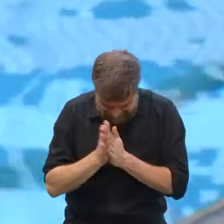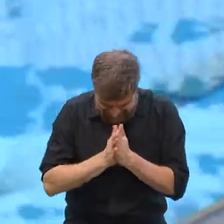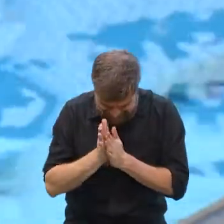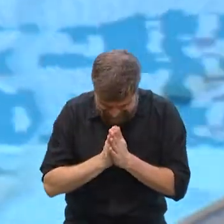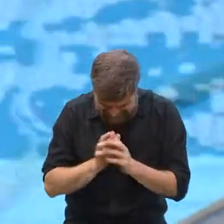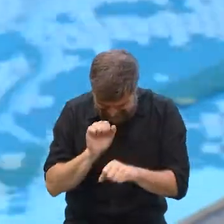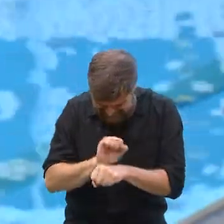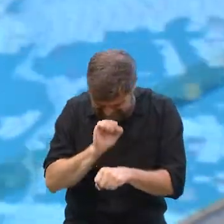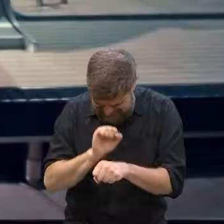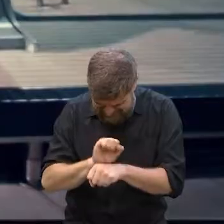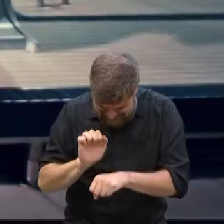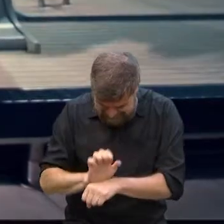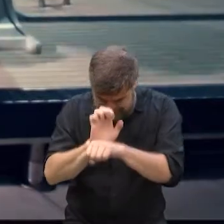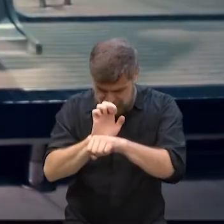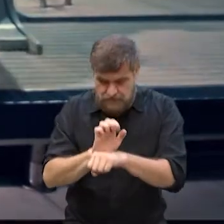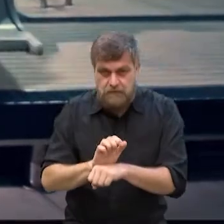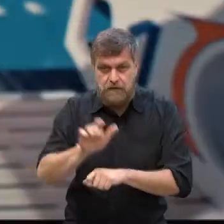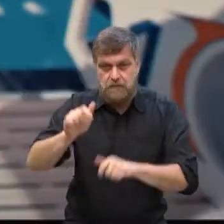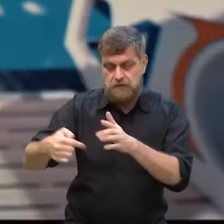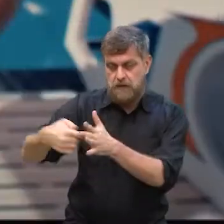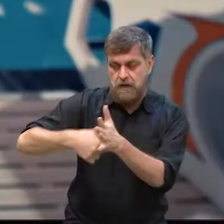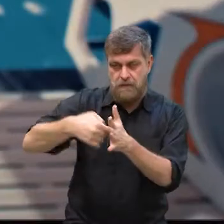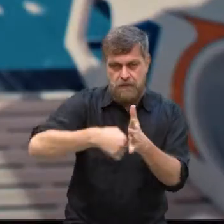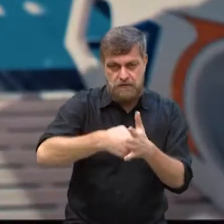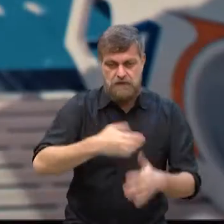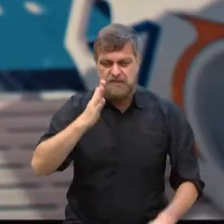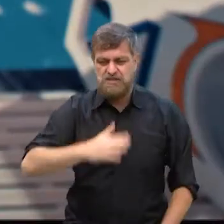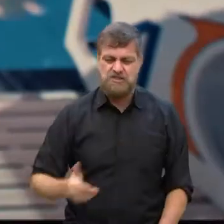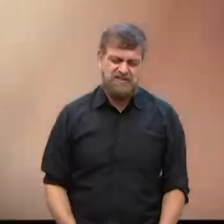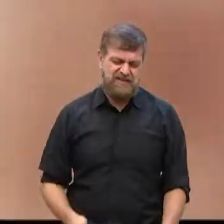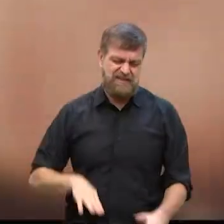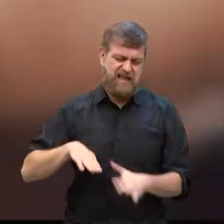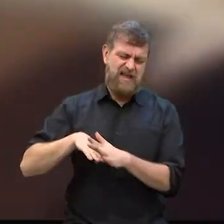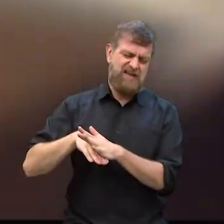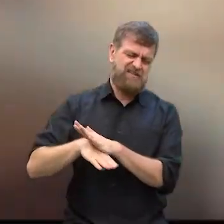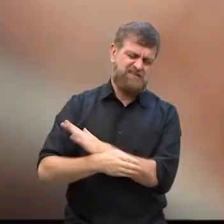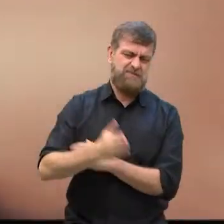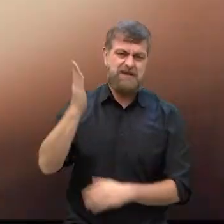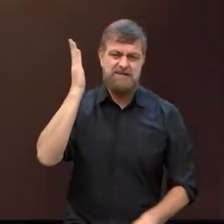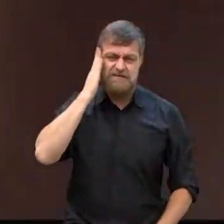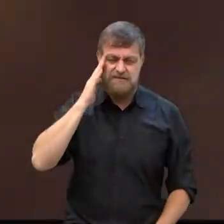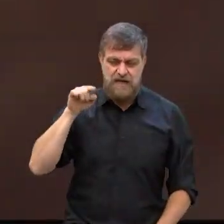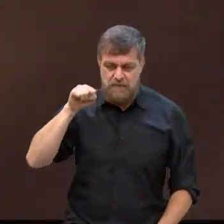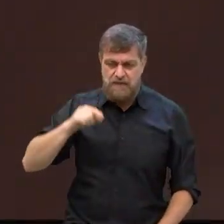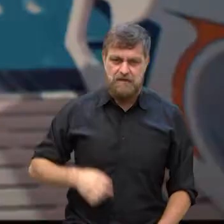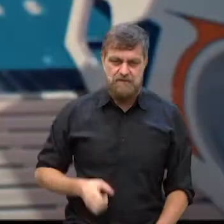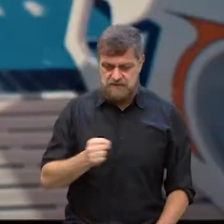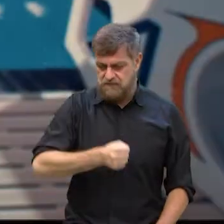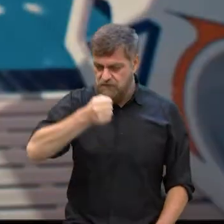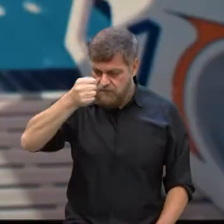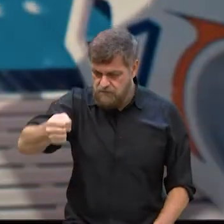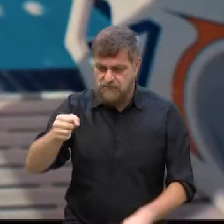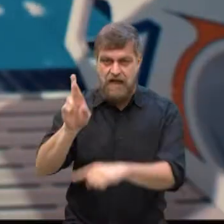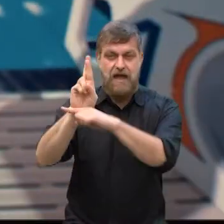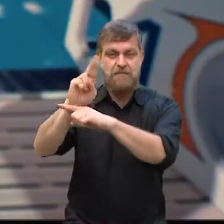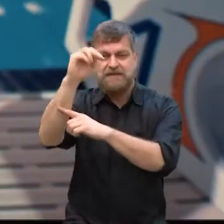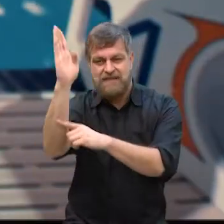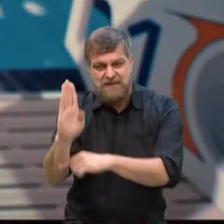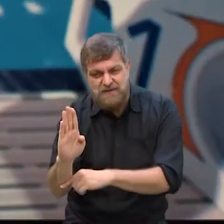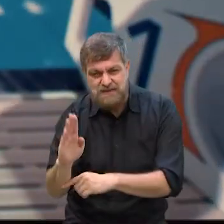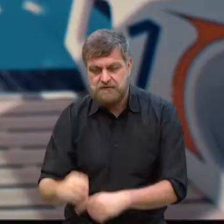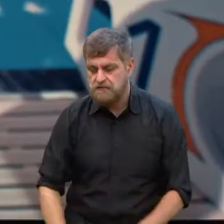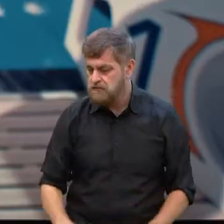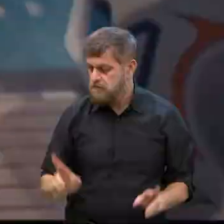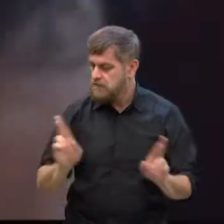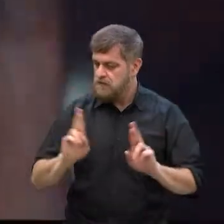Jogos. Muitos também perguntam, pô, mas já não tem mais graça, né? Você já sabe que você vai estar convocado. E pelo contrário, eu